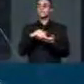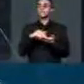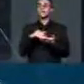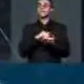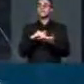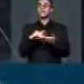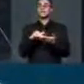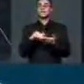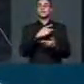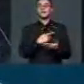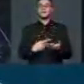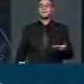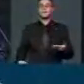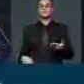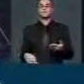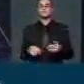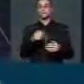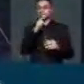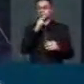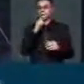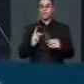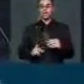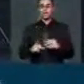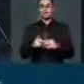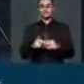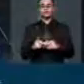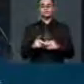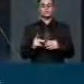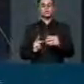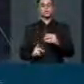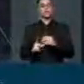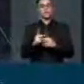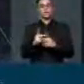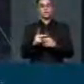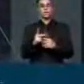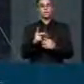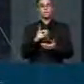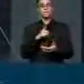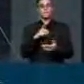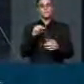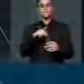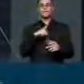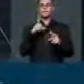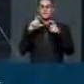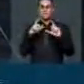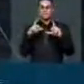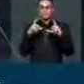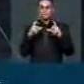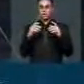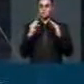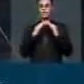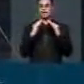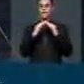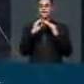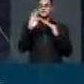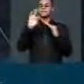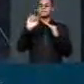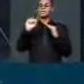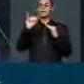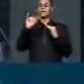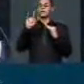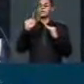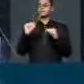e agricultores do Maranhão. Ou seja, lá ainda continua, com várias fotos aqui, casa de taipa, casa